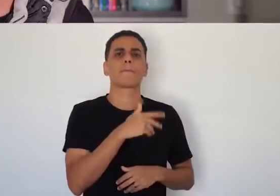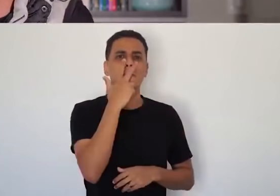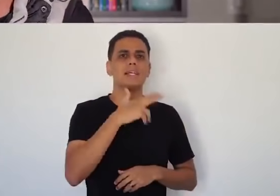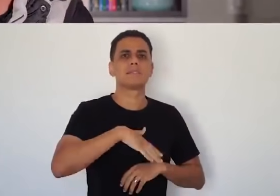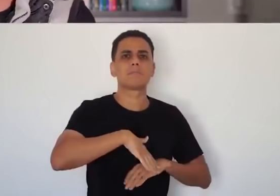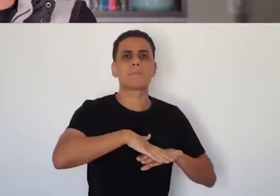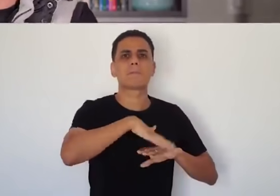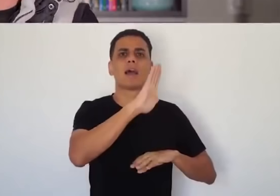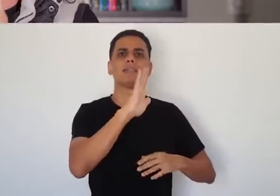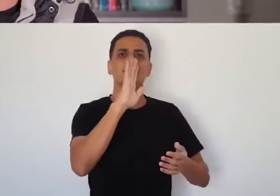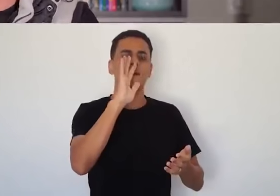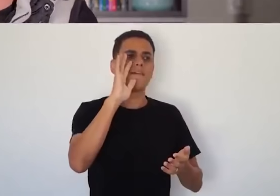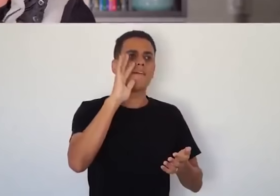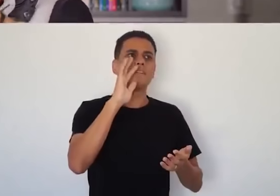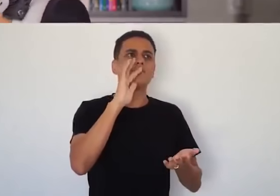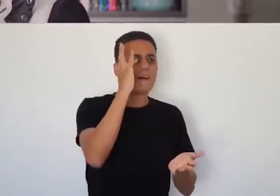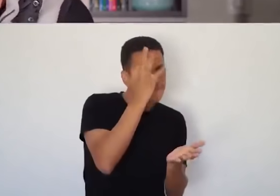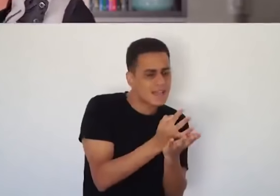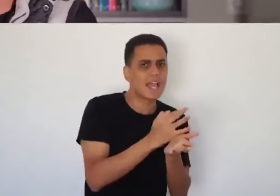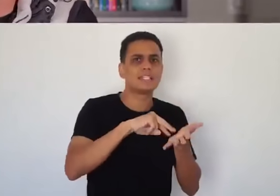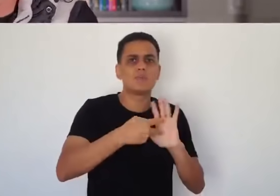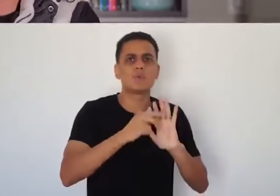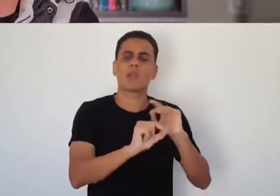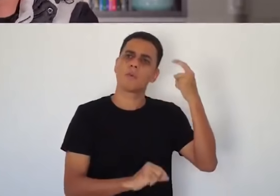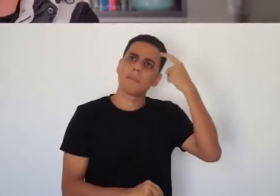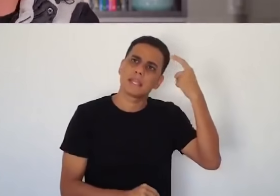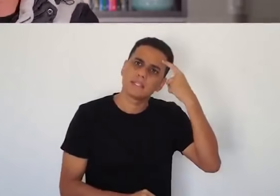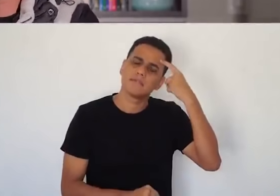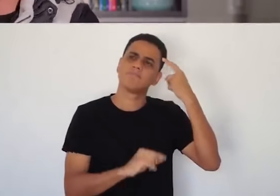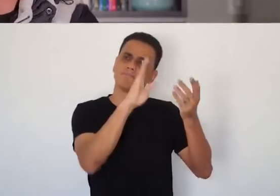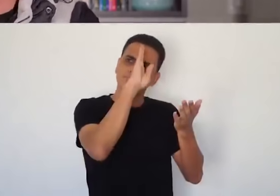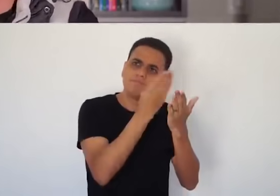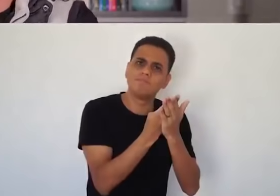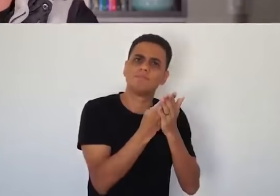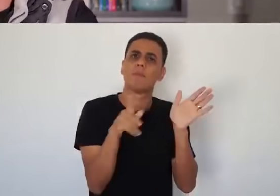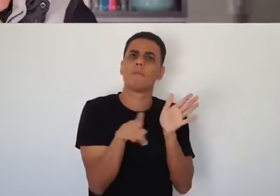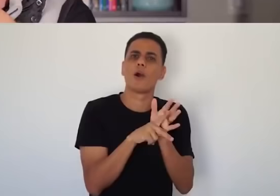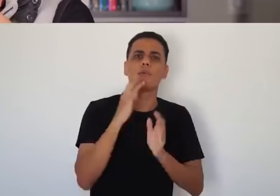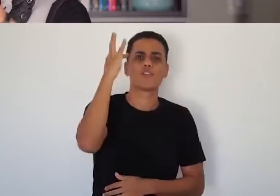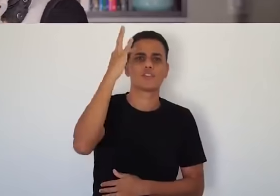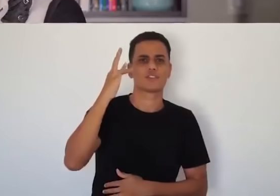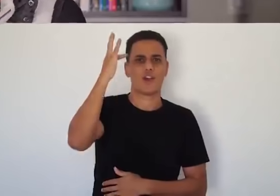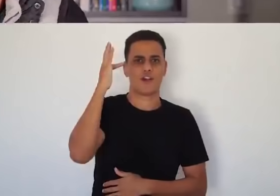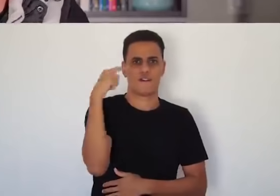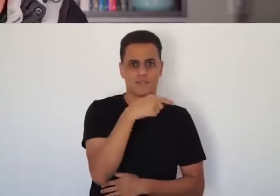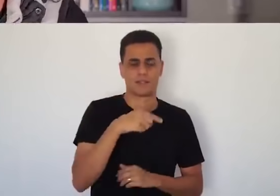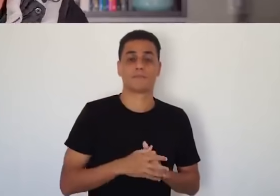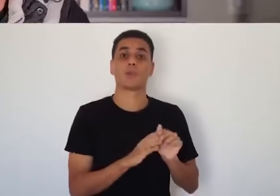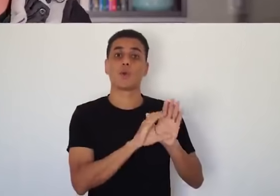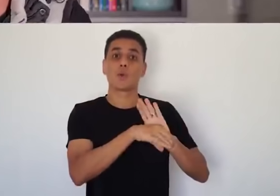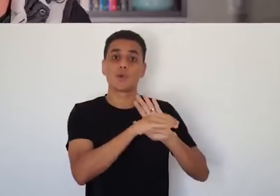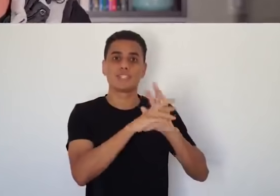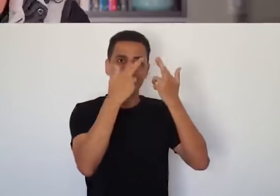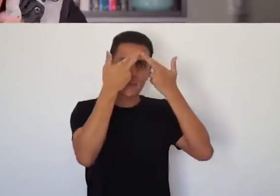sobre Deus e, portanto, eu digo, eu creio em Deus. Deus é Pai, Deus é Filho, Deus é Espírito. Então, a gente muito mais declara uma fé